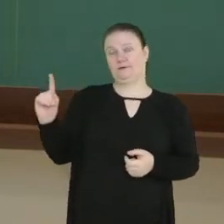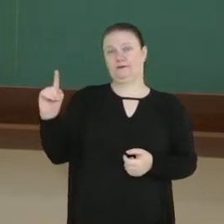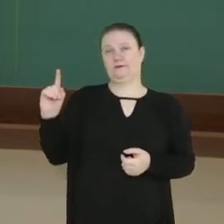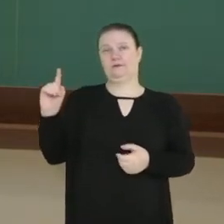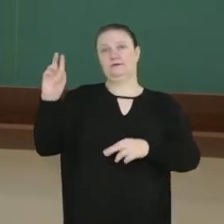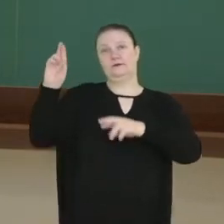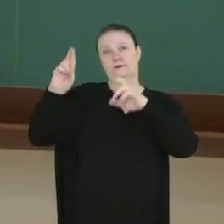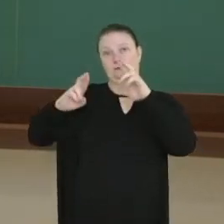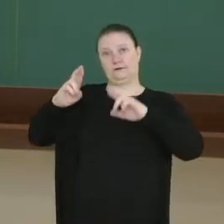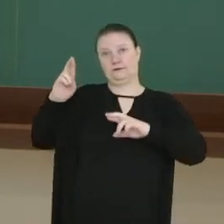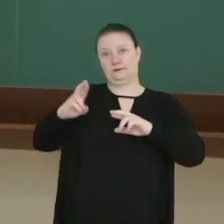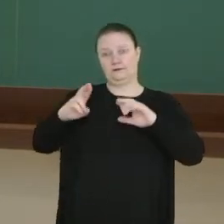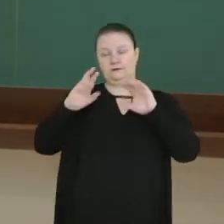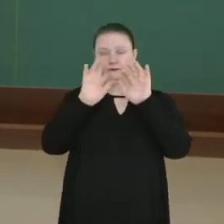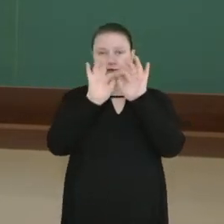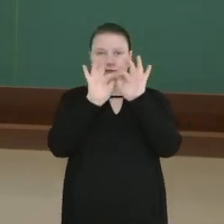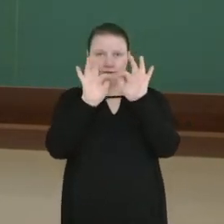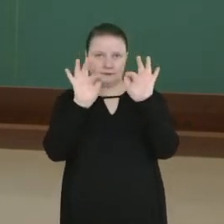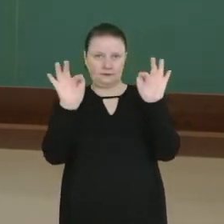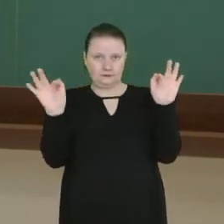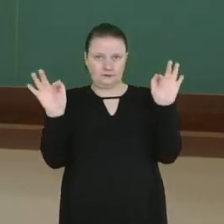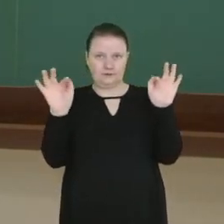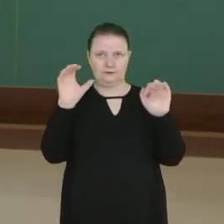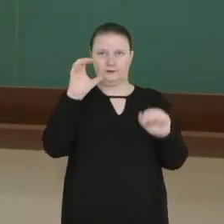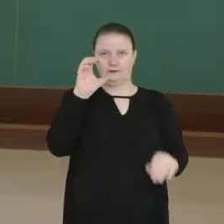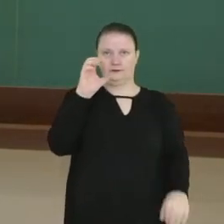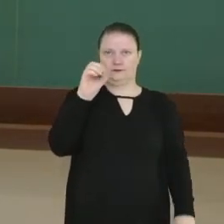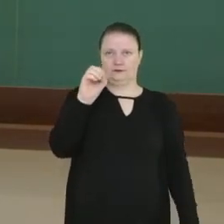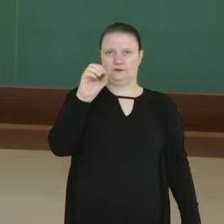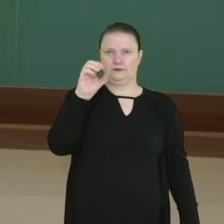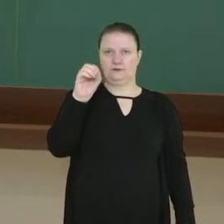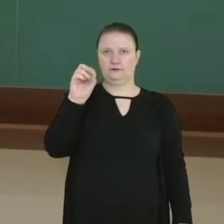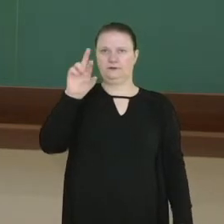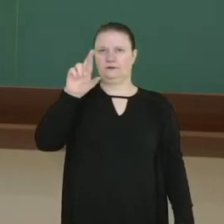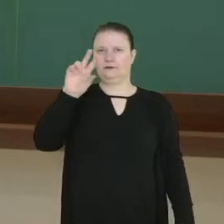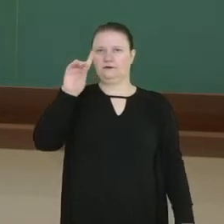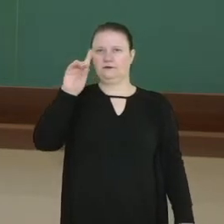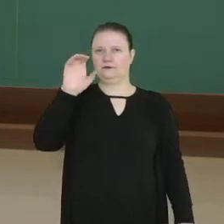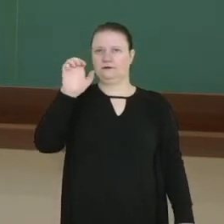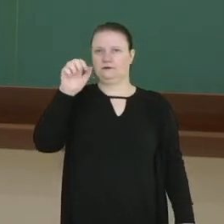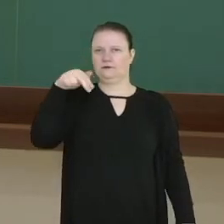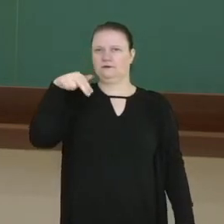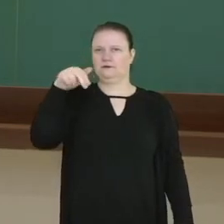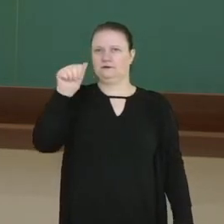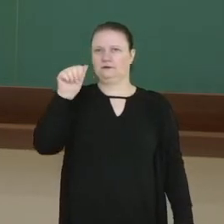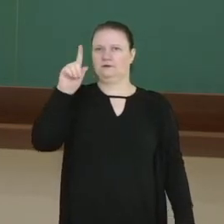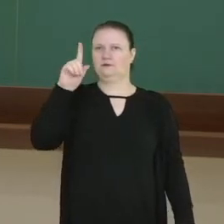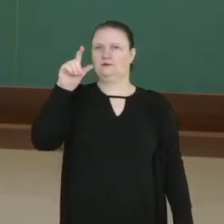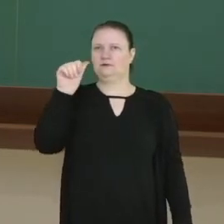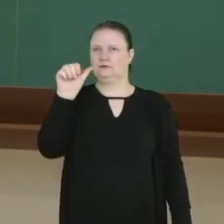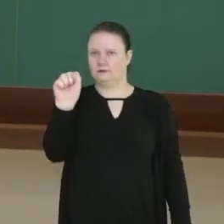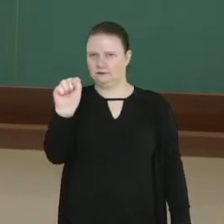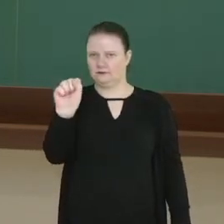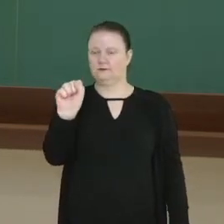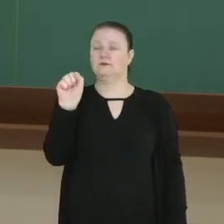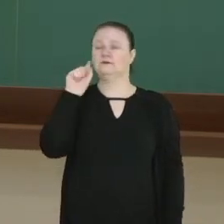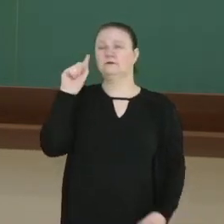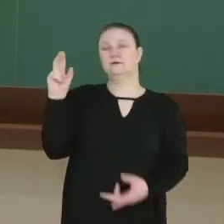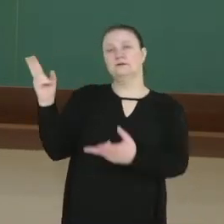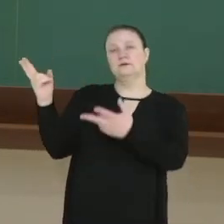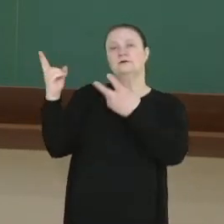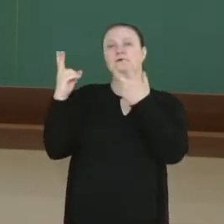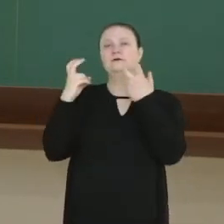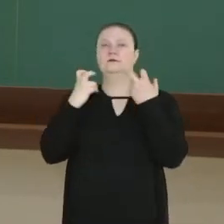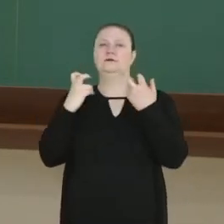essa questão das orações coordenadas, tá? Então, as informações que nós precisamos prestar atenção em relação